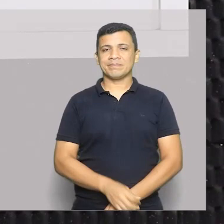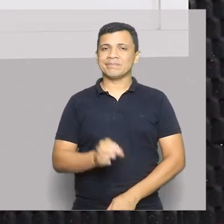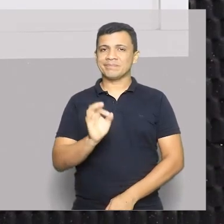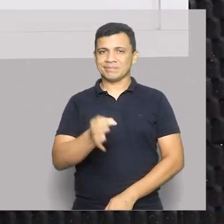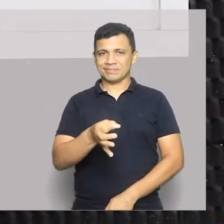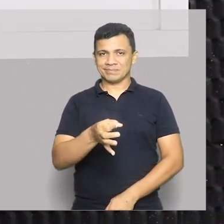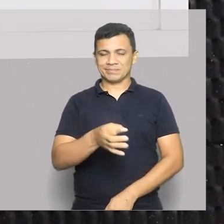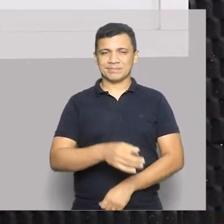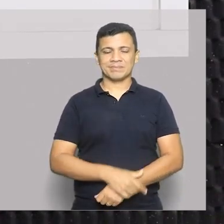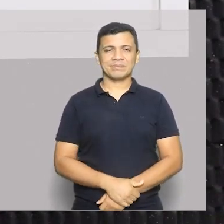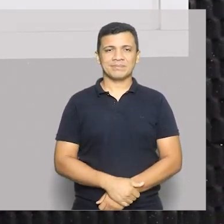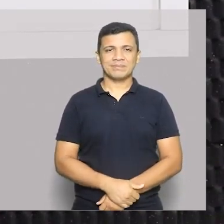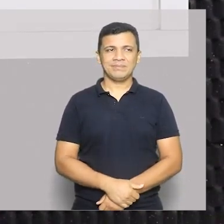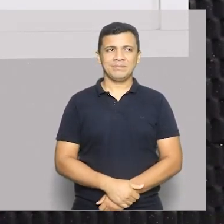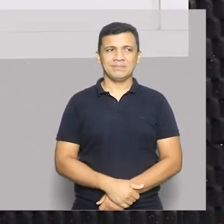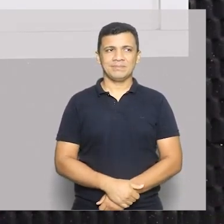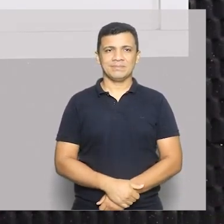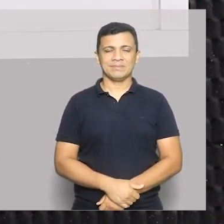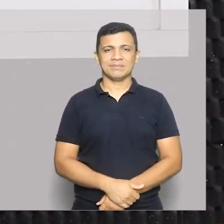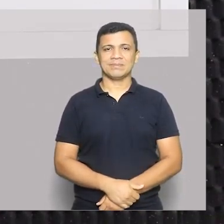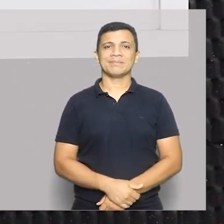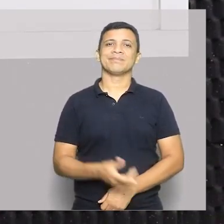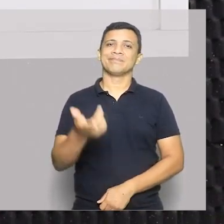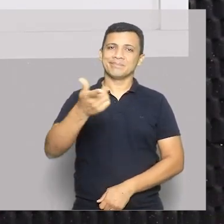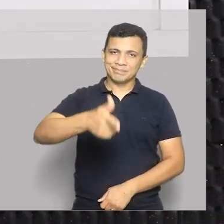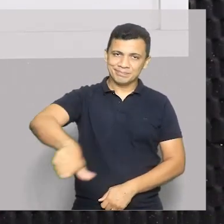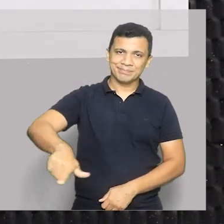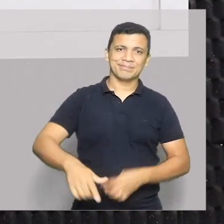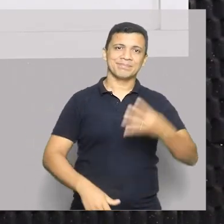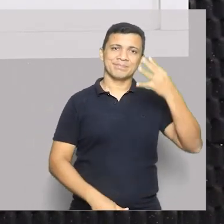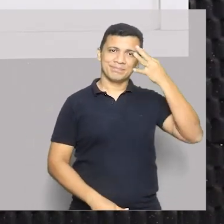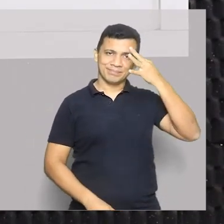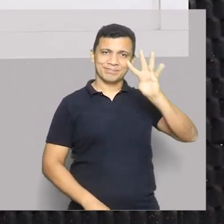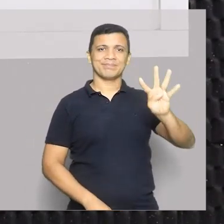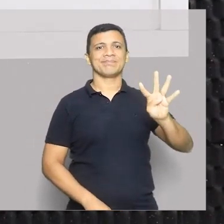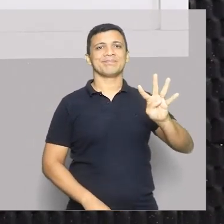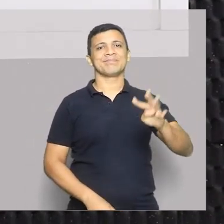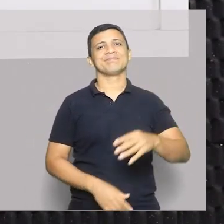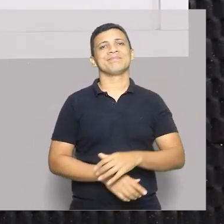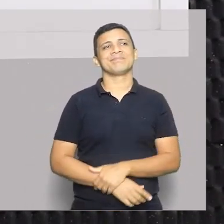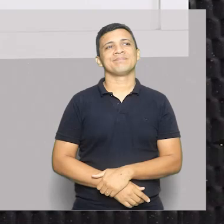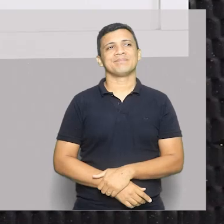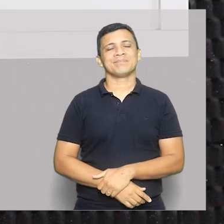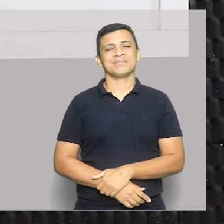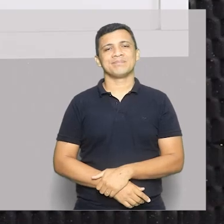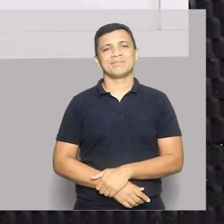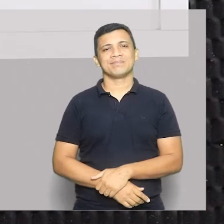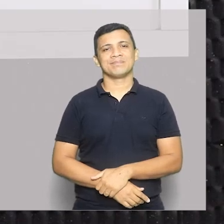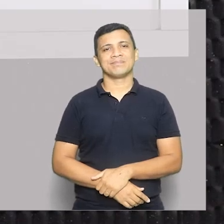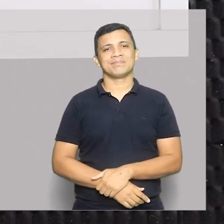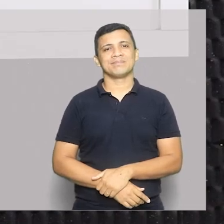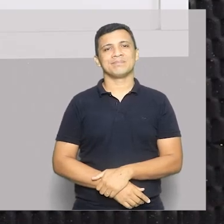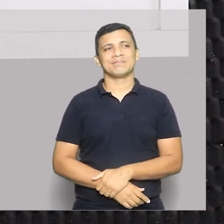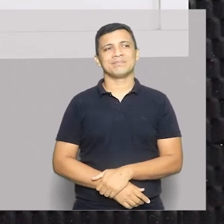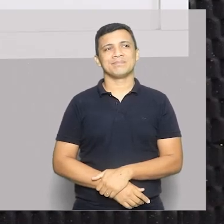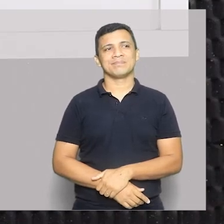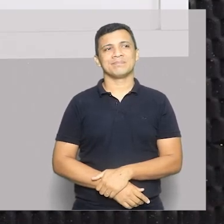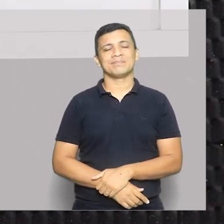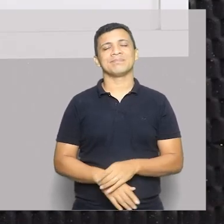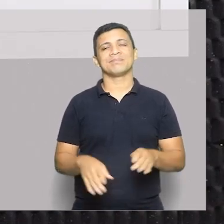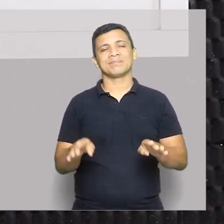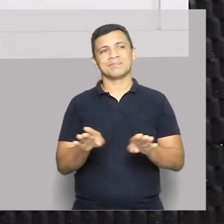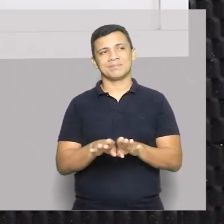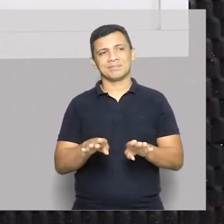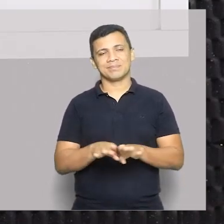Certinho? E o processo se repete no quarto dia. Tá? No quarto dia,